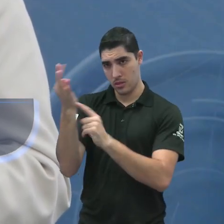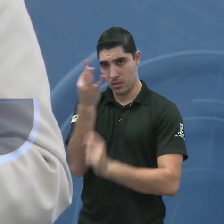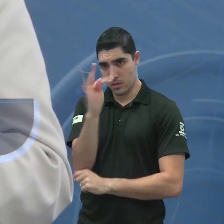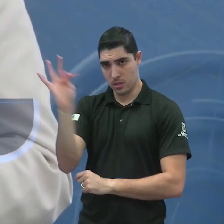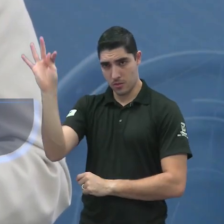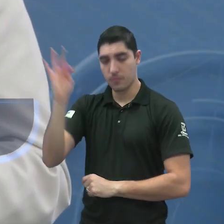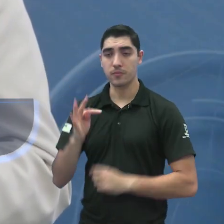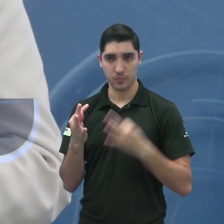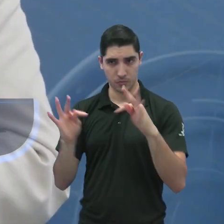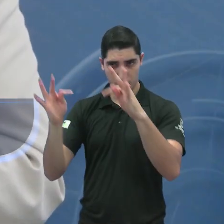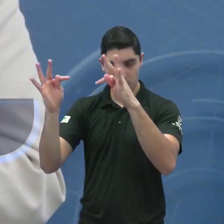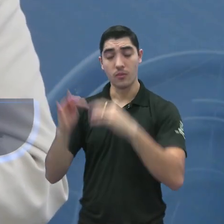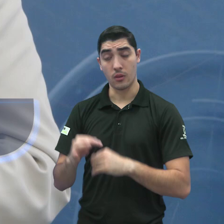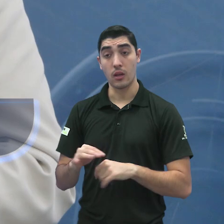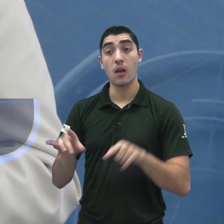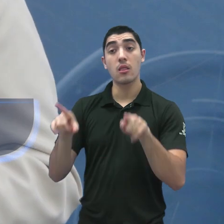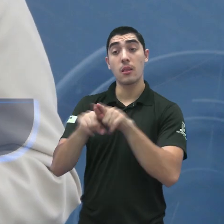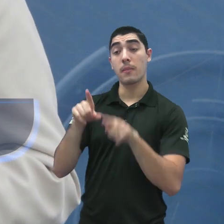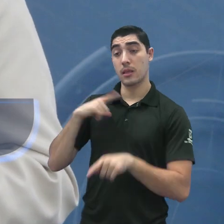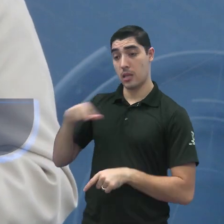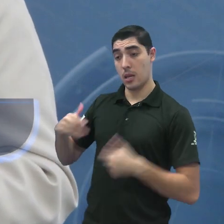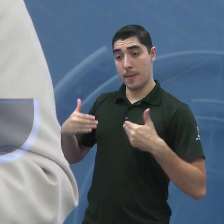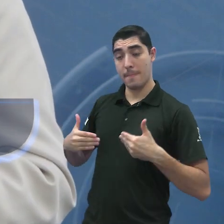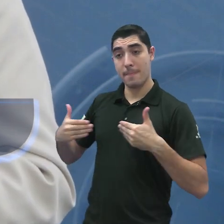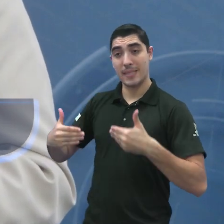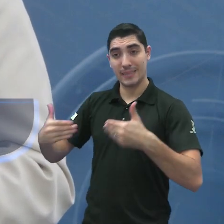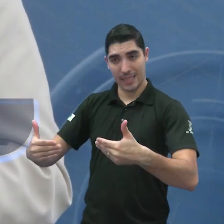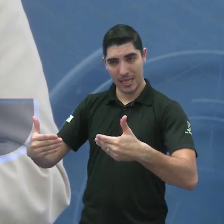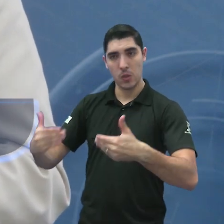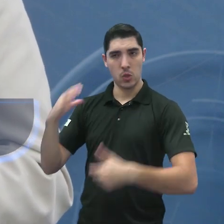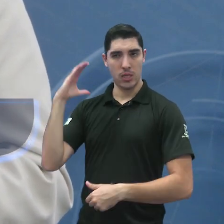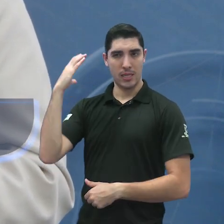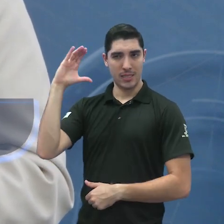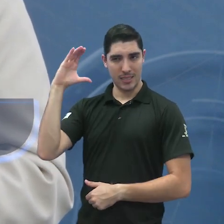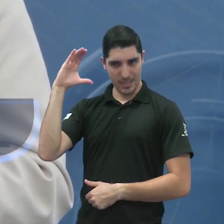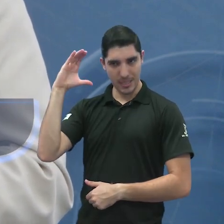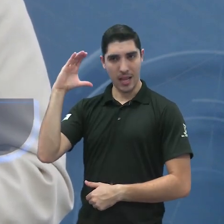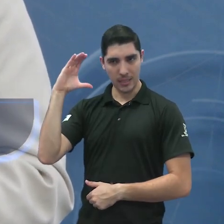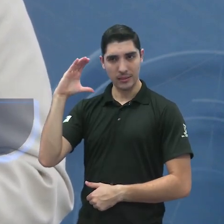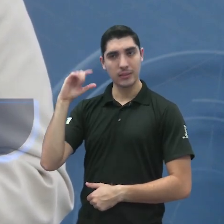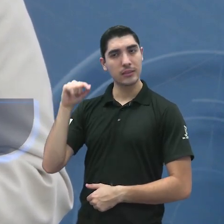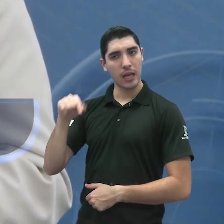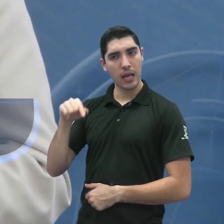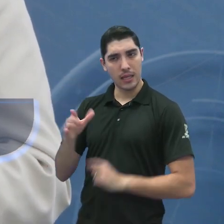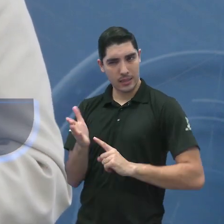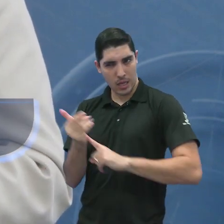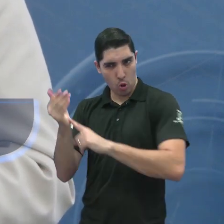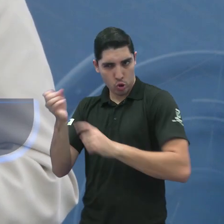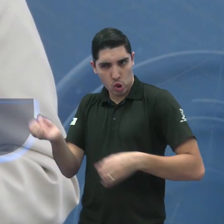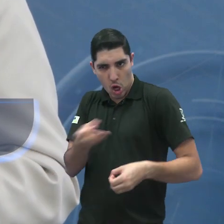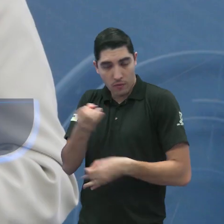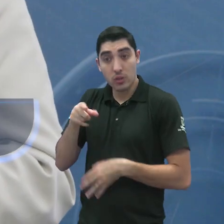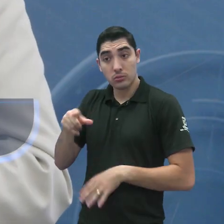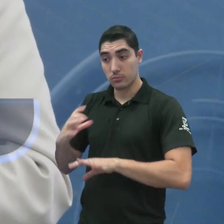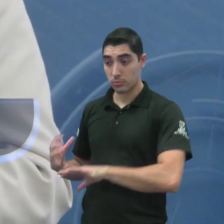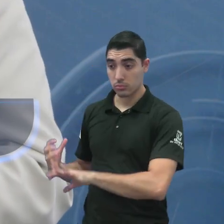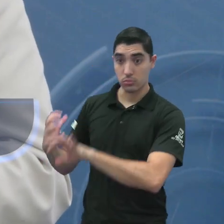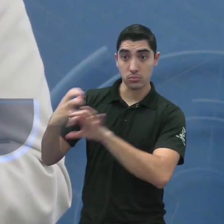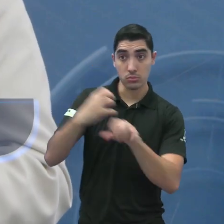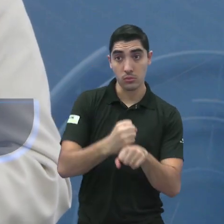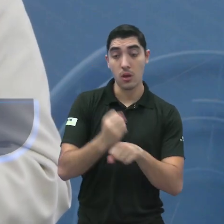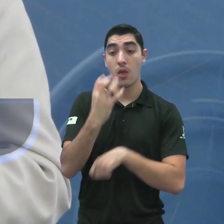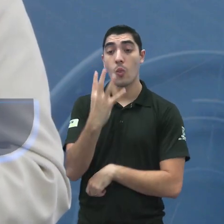Futuras Cientistas, né, ligado ao Ministério da Ciência, Tecnologia e Inovação, atendeu mais de